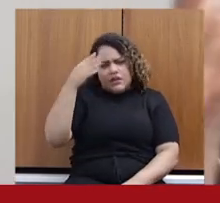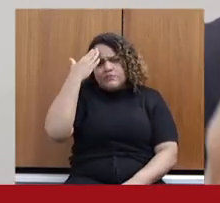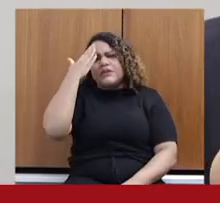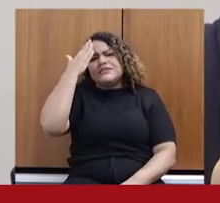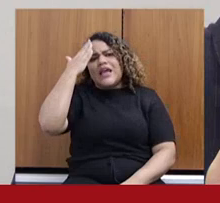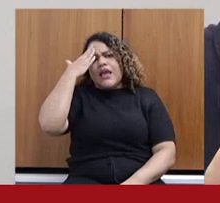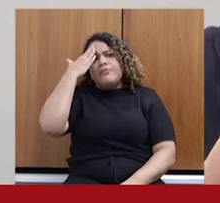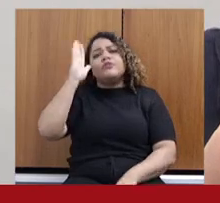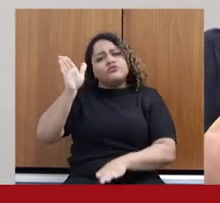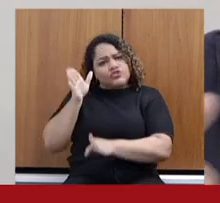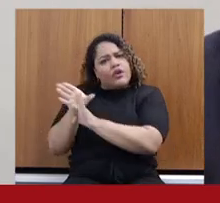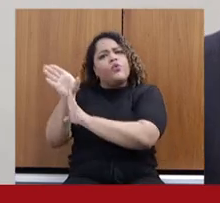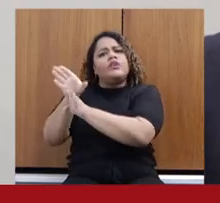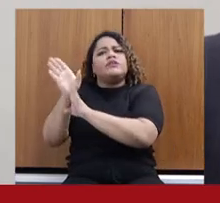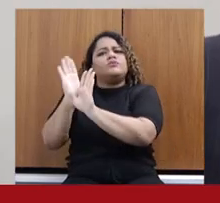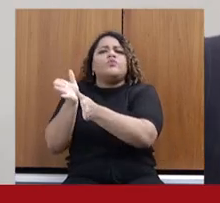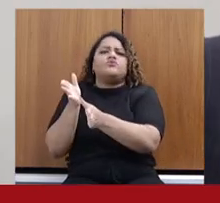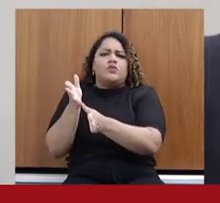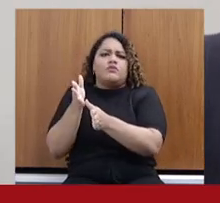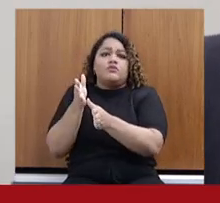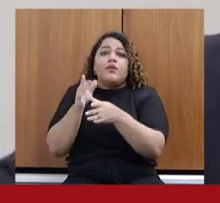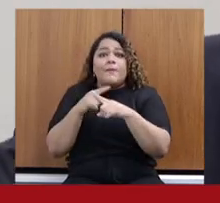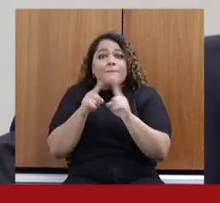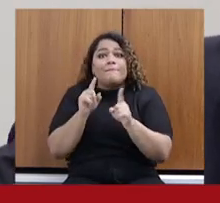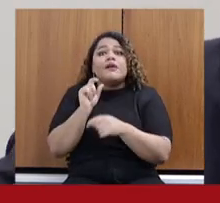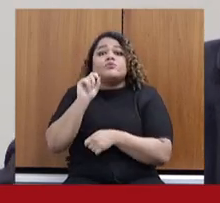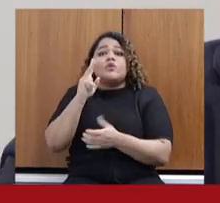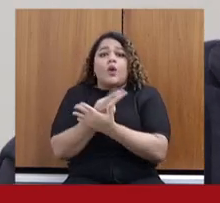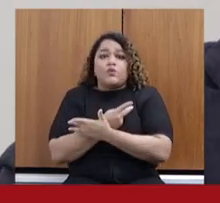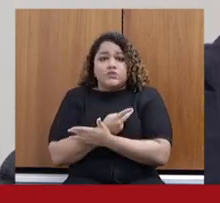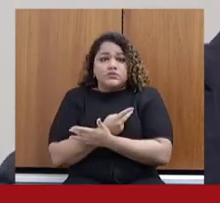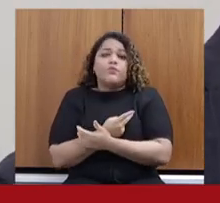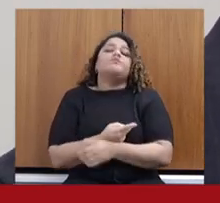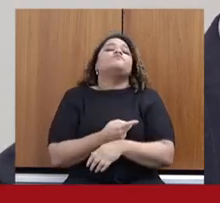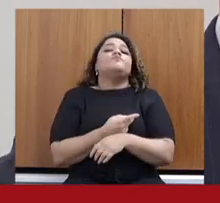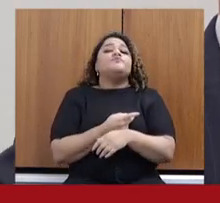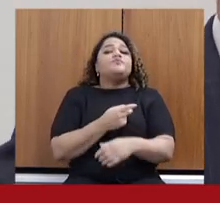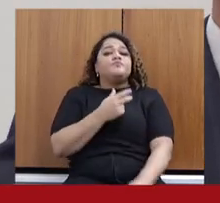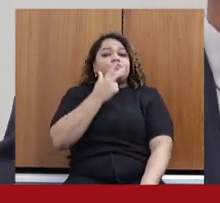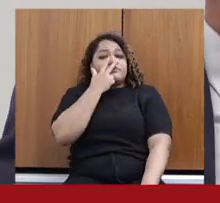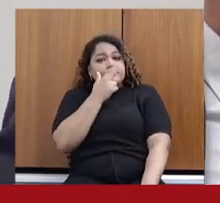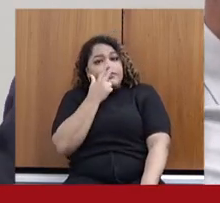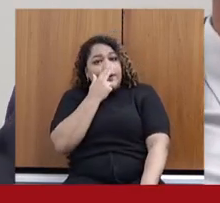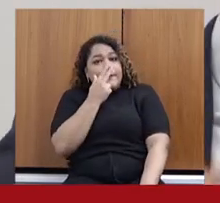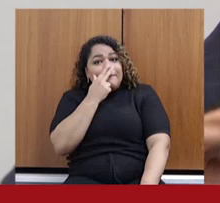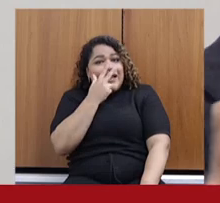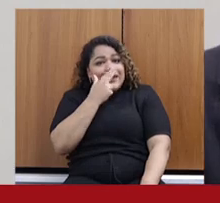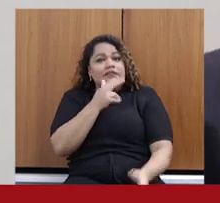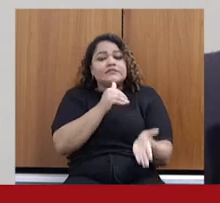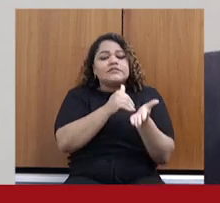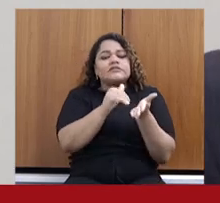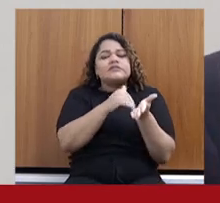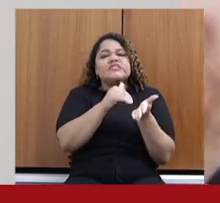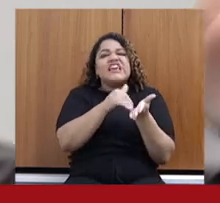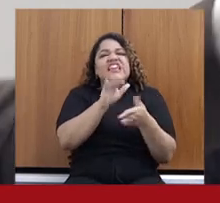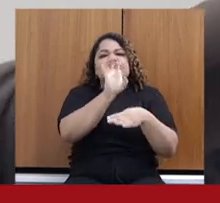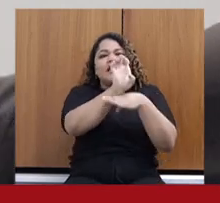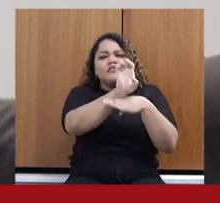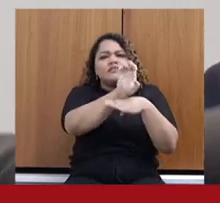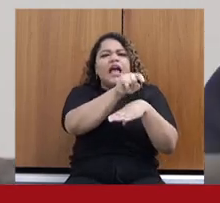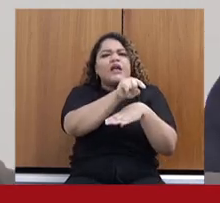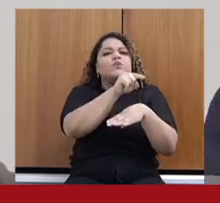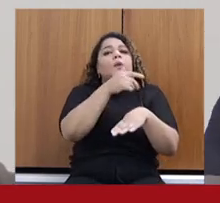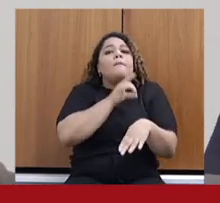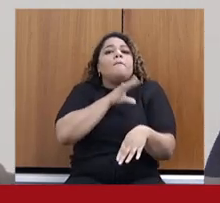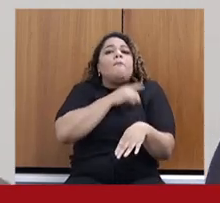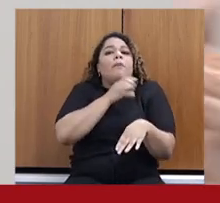foram orientados nesse sentido. Agora, o que deixa a entender é que os nossos secretários de Estado estão receosos de olhar no olho de